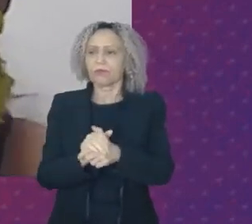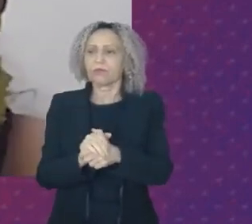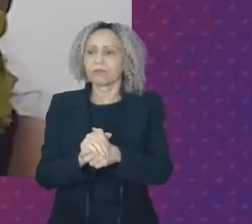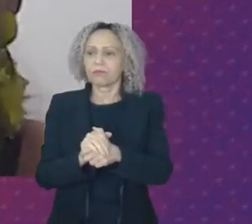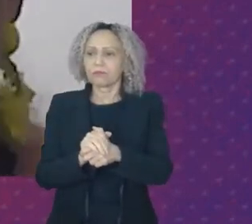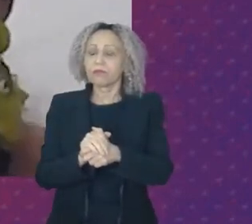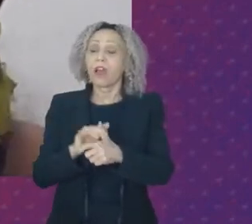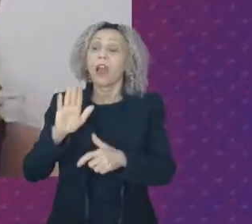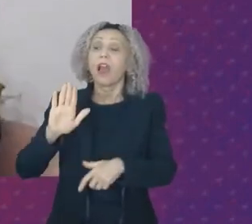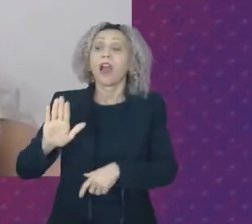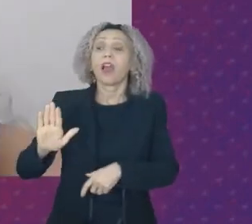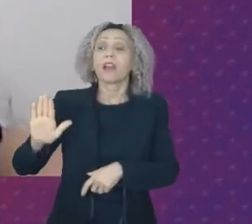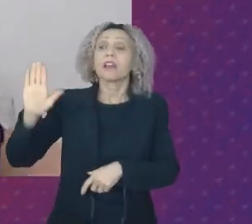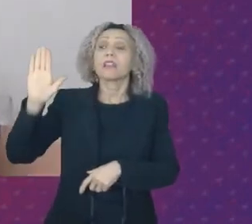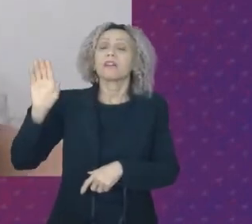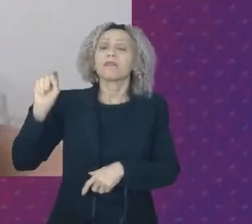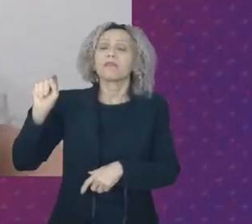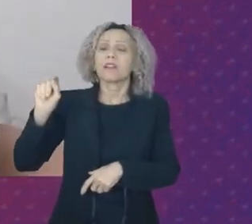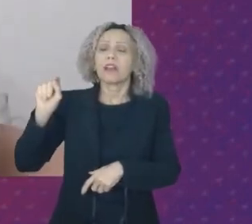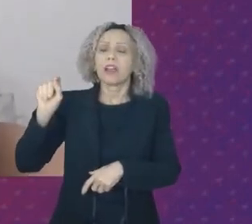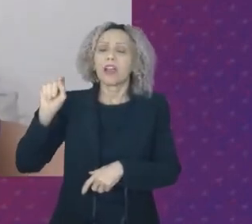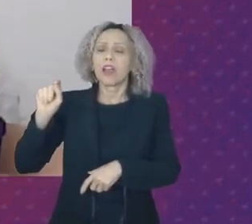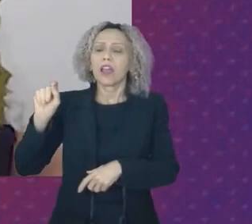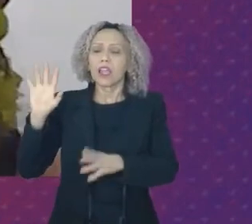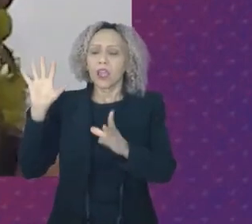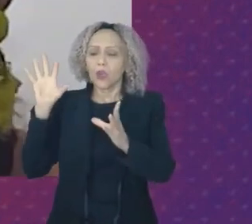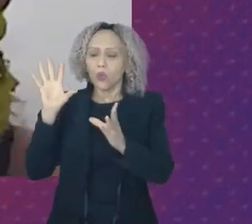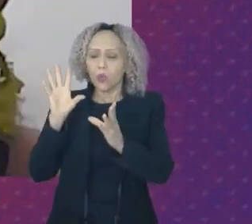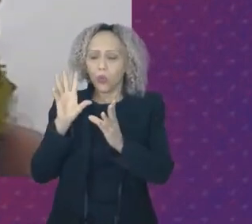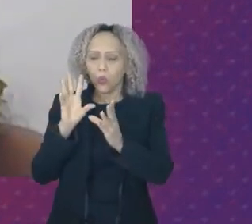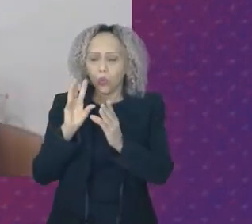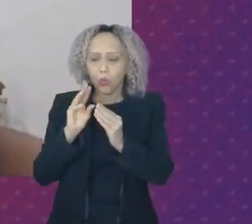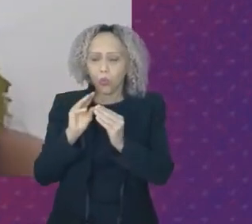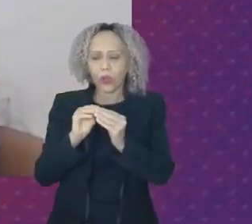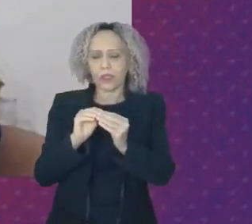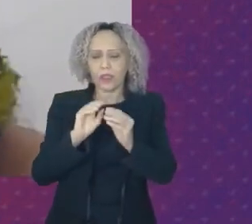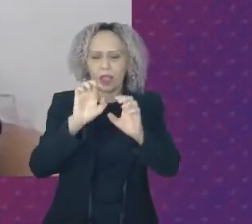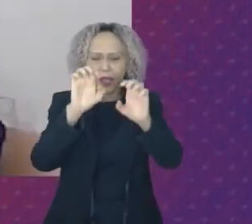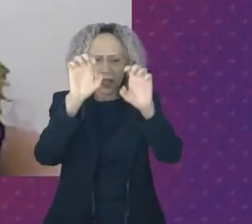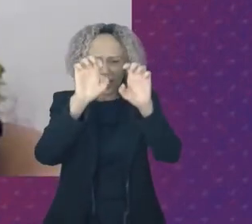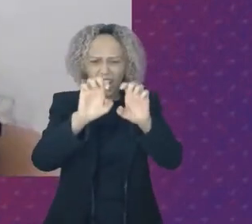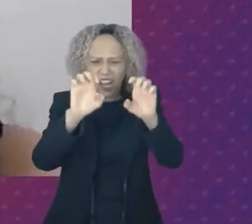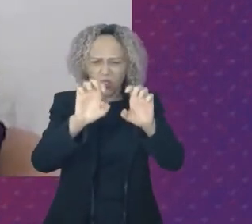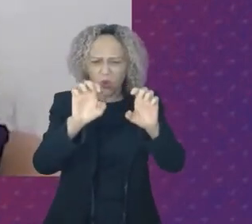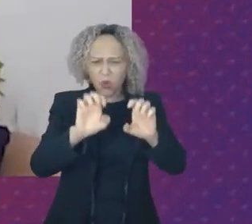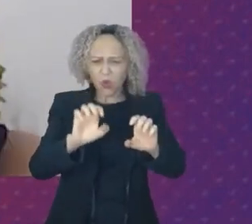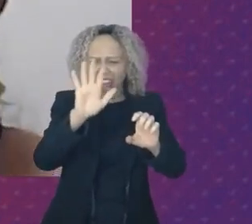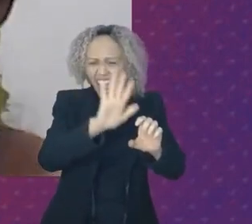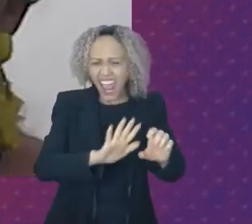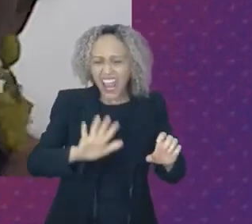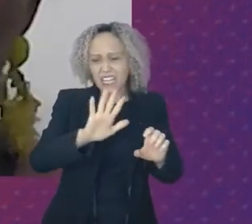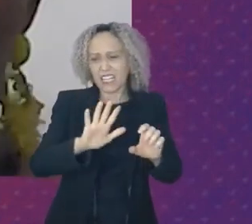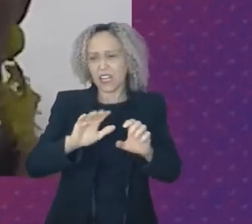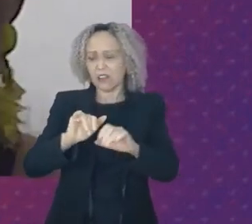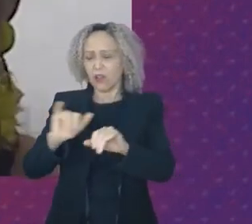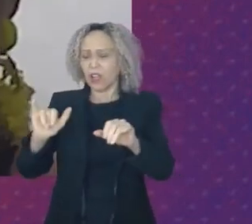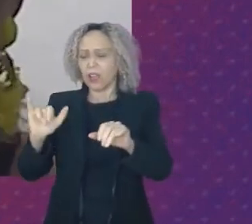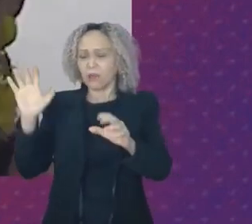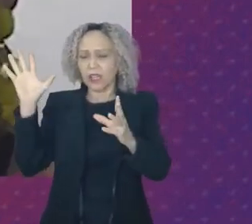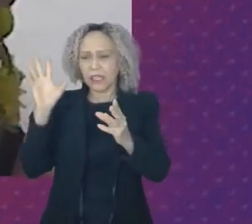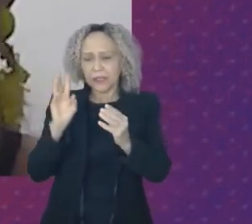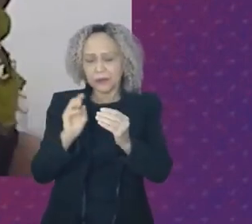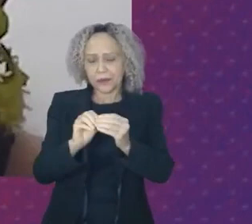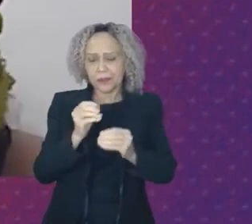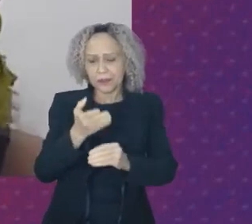ela é a síntese do que foi estruturado para o processo eleitoral. E o coordenador ou a coordenadora